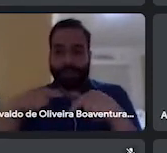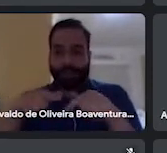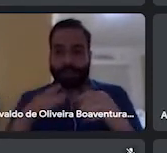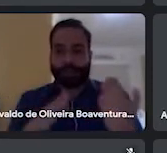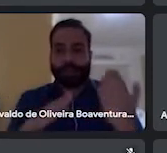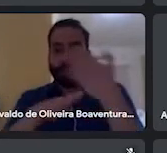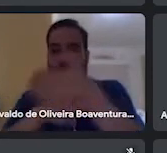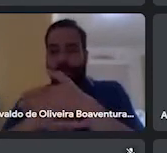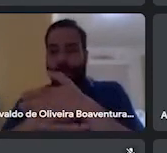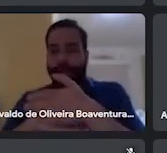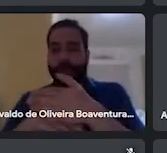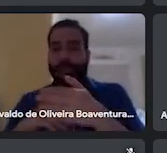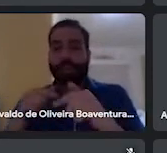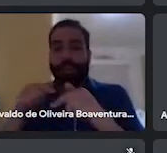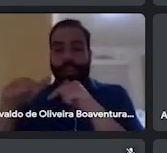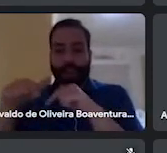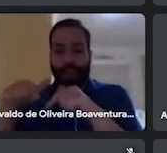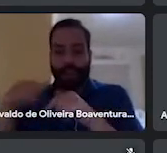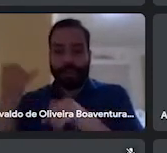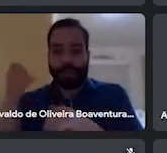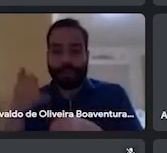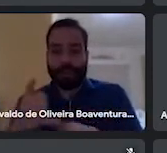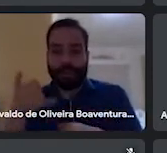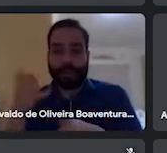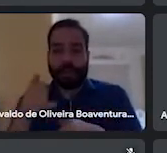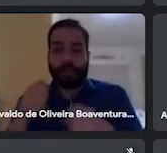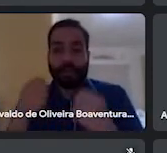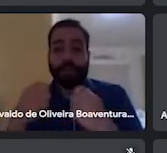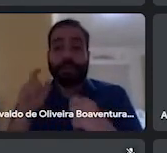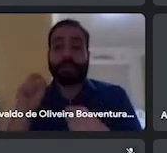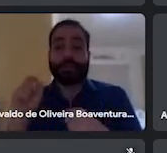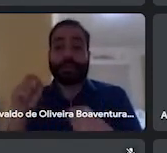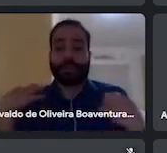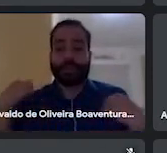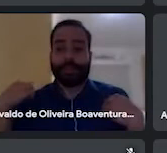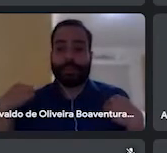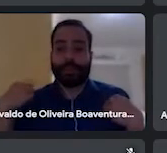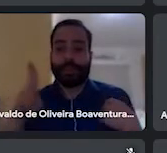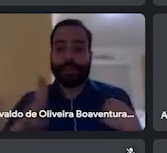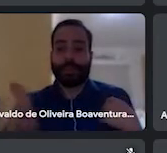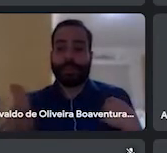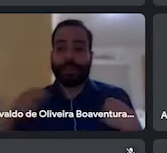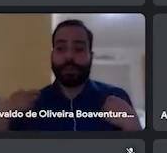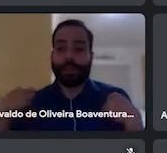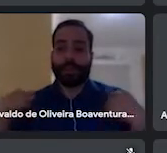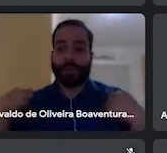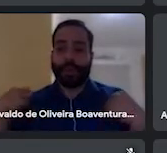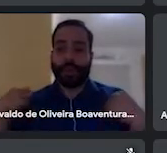rede elétrica, ele tem que usar o quê? Uma roupa